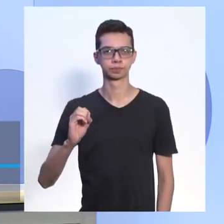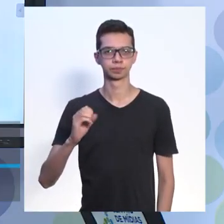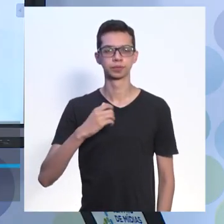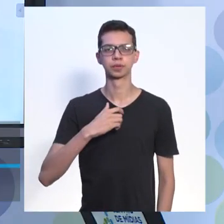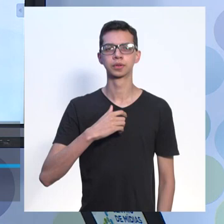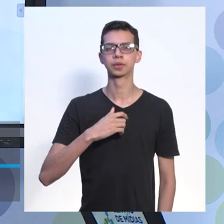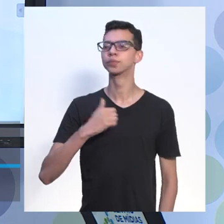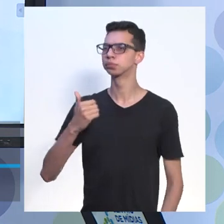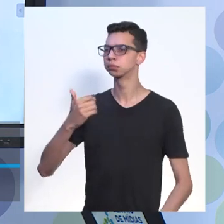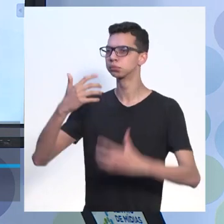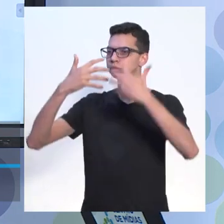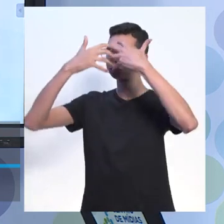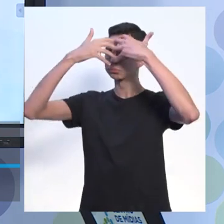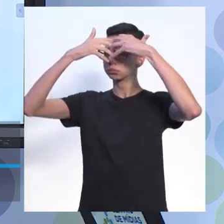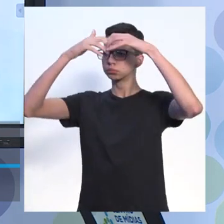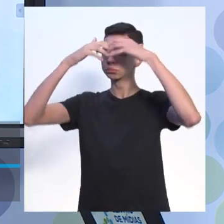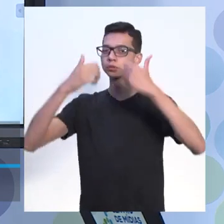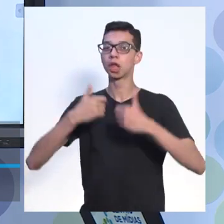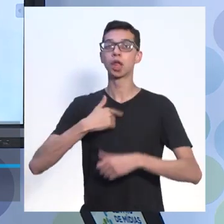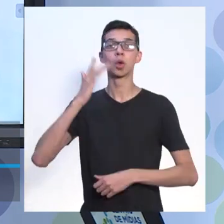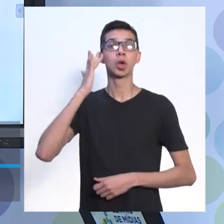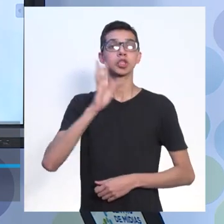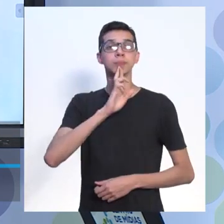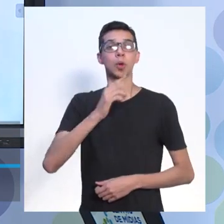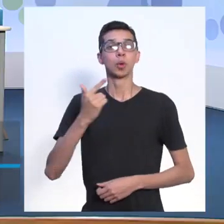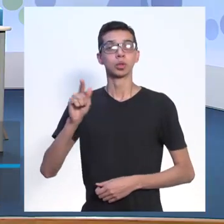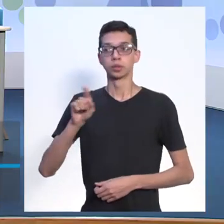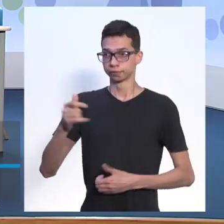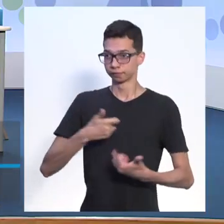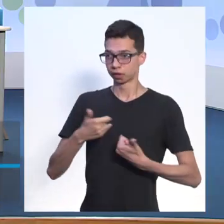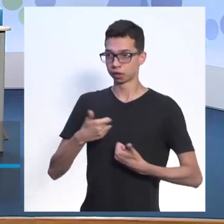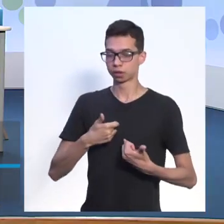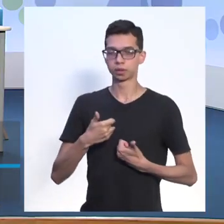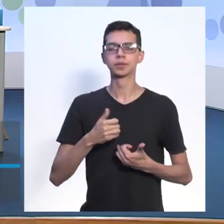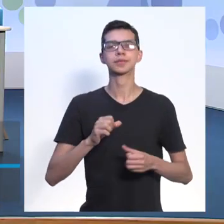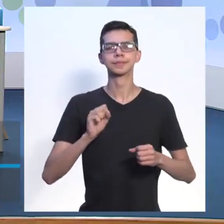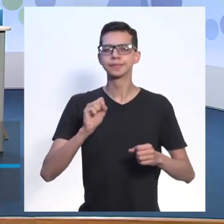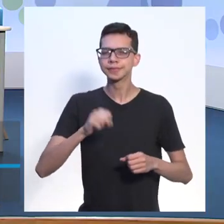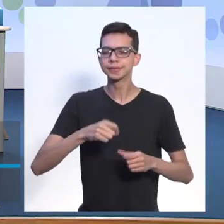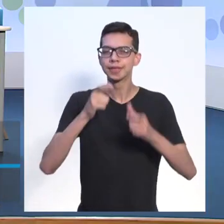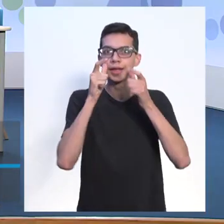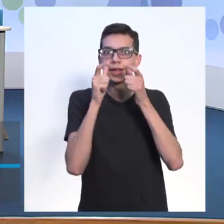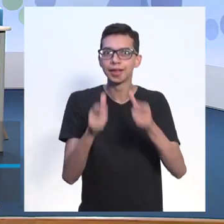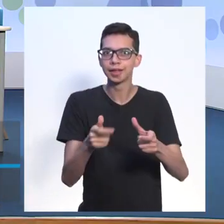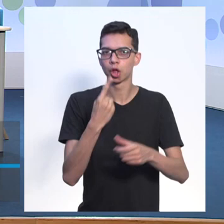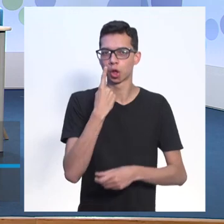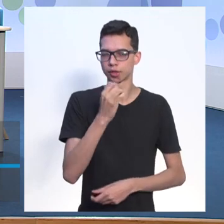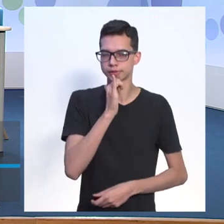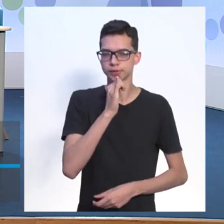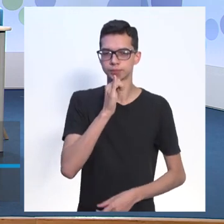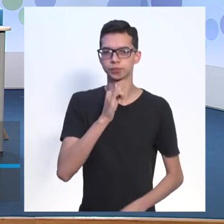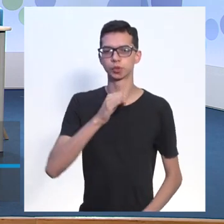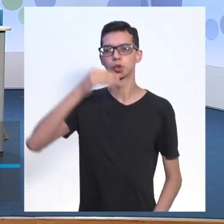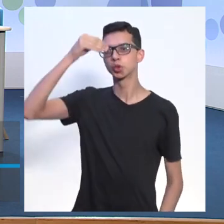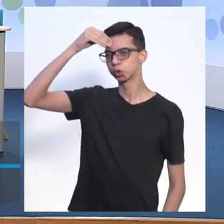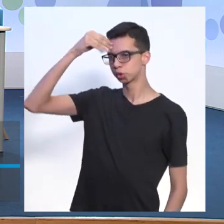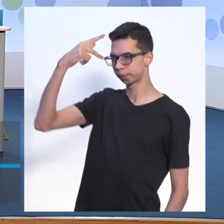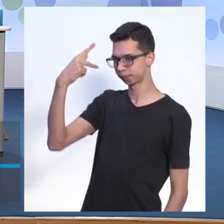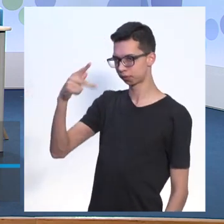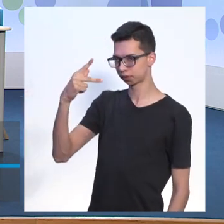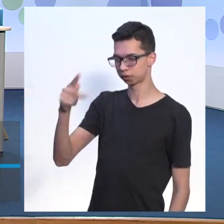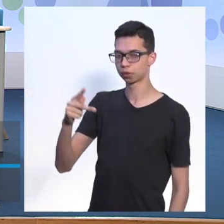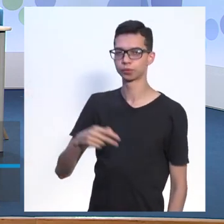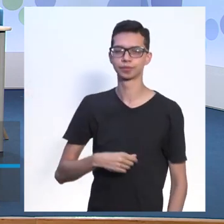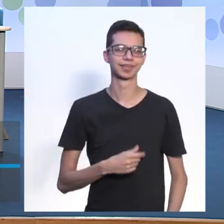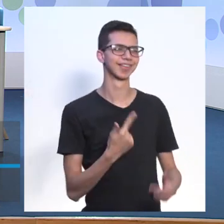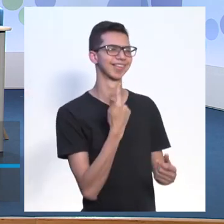também que você ia me falar que você separou. Isso, separei uma outra aqui também Isso. muito interessante. Ó. Por exemplo, o seu sobrinho, o